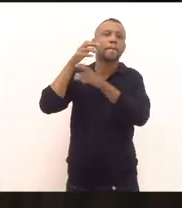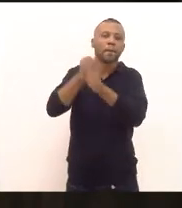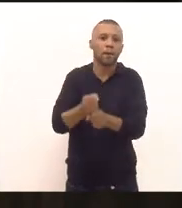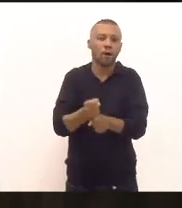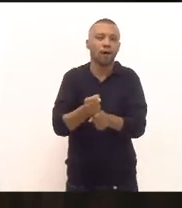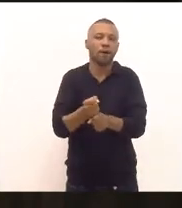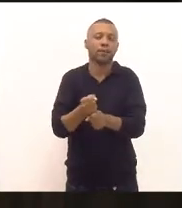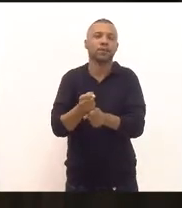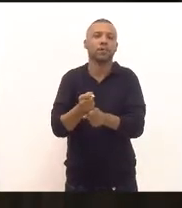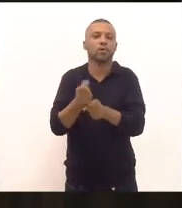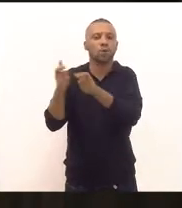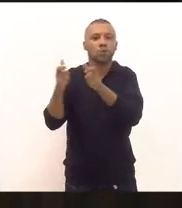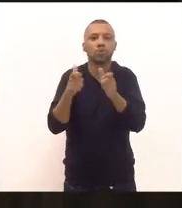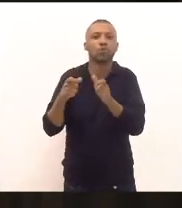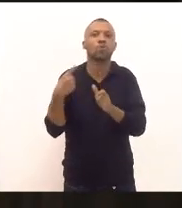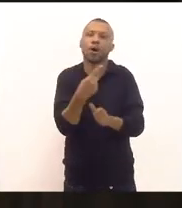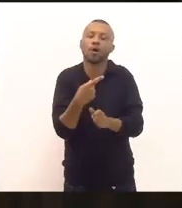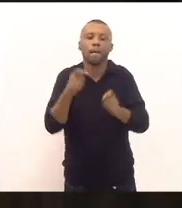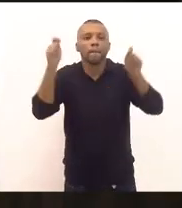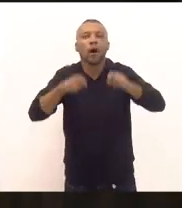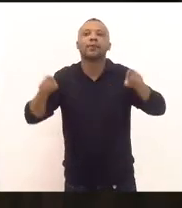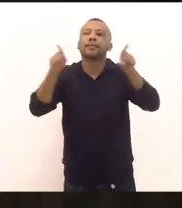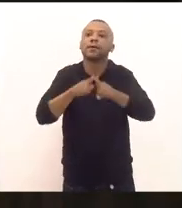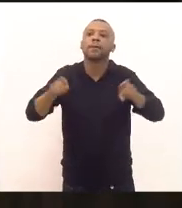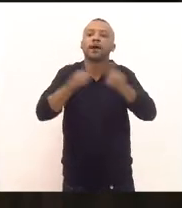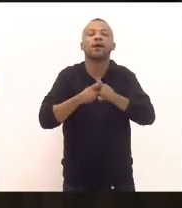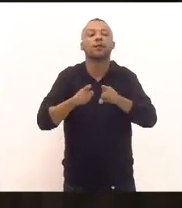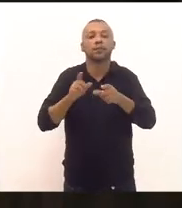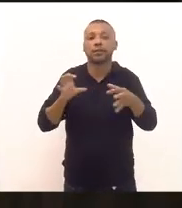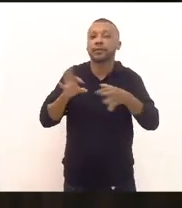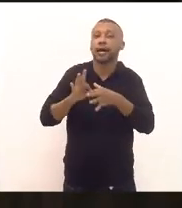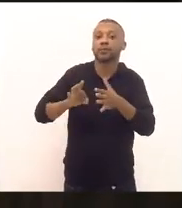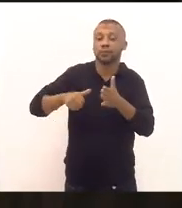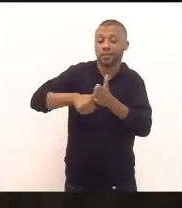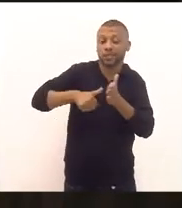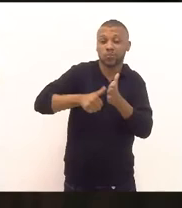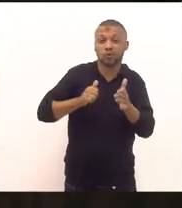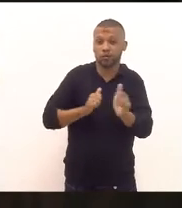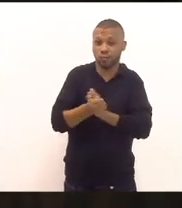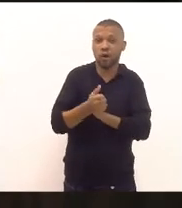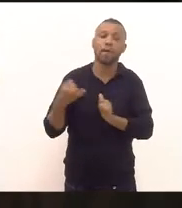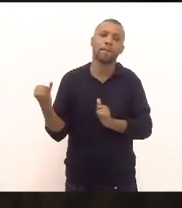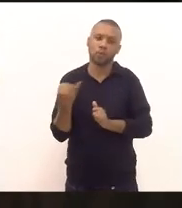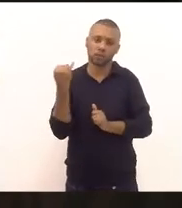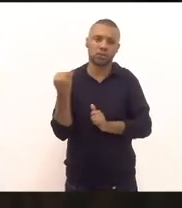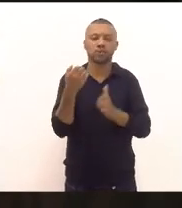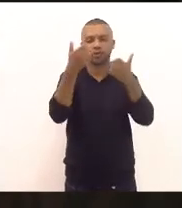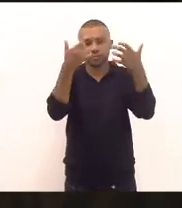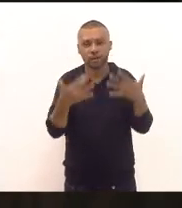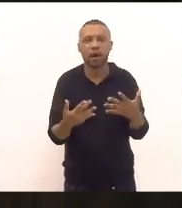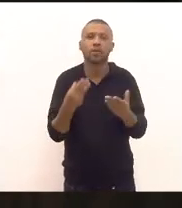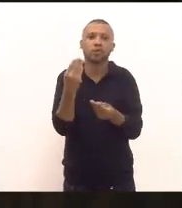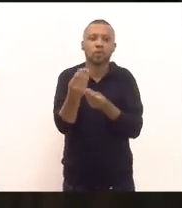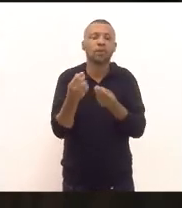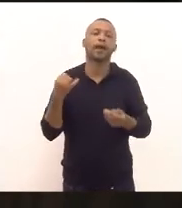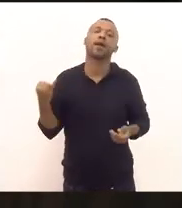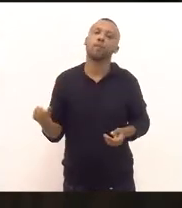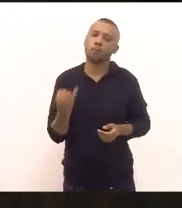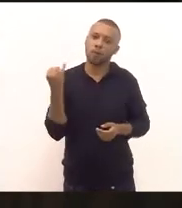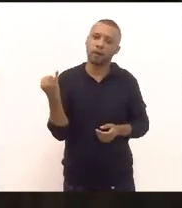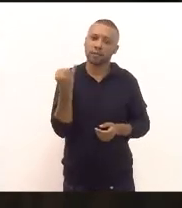onde a gente pode ali também a partir desse clube é importante falar do quanto que é